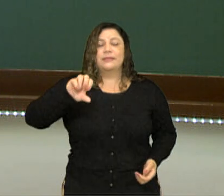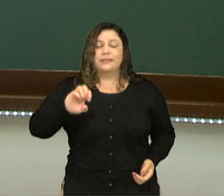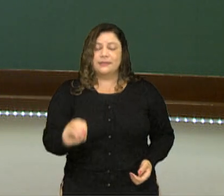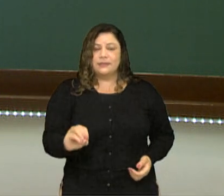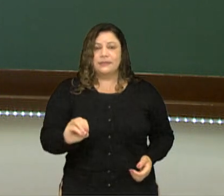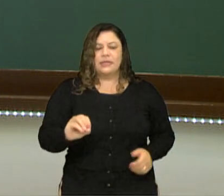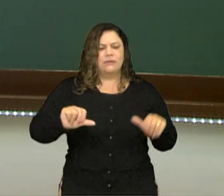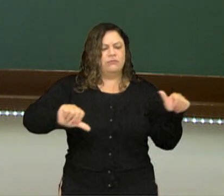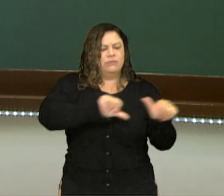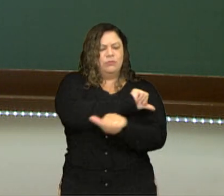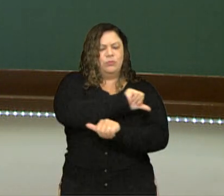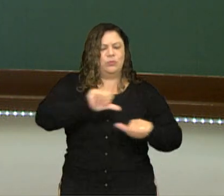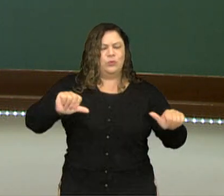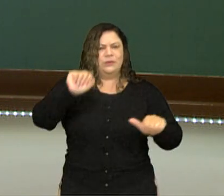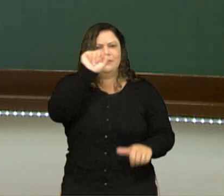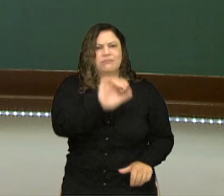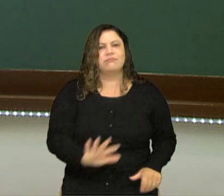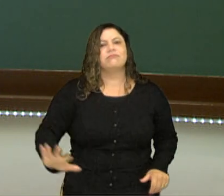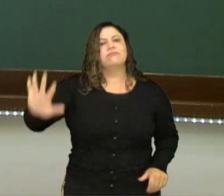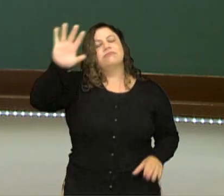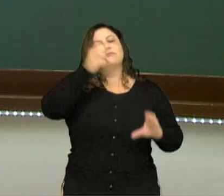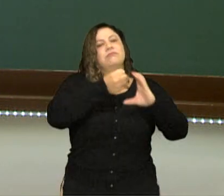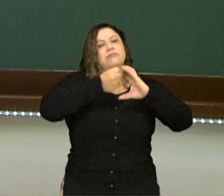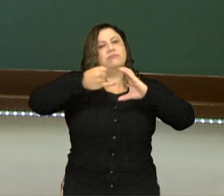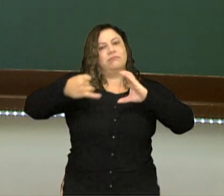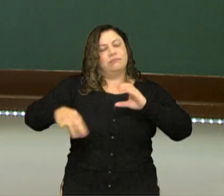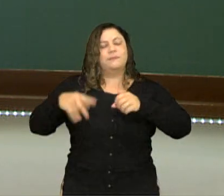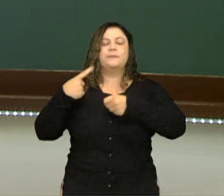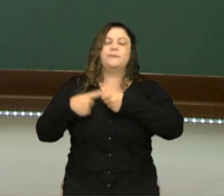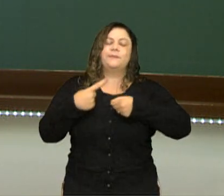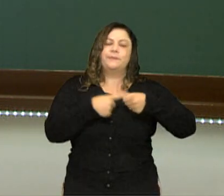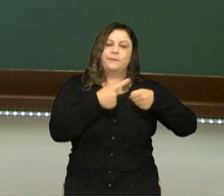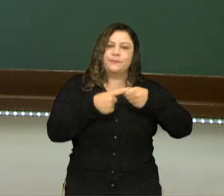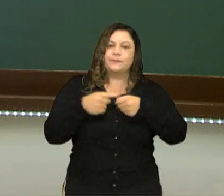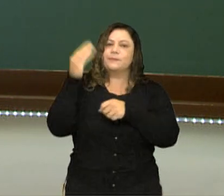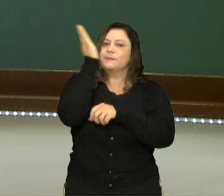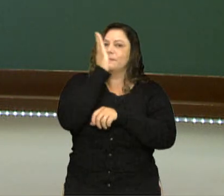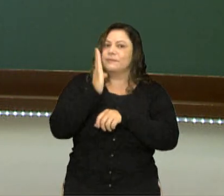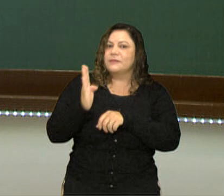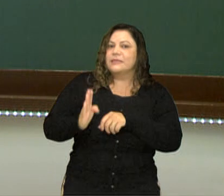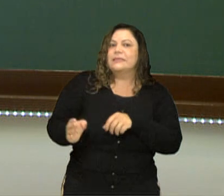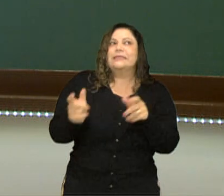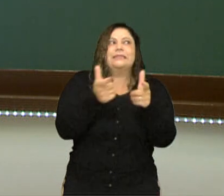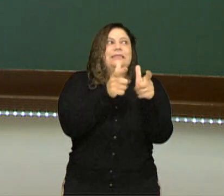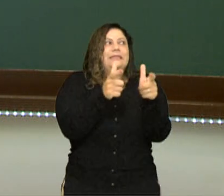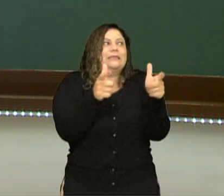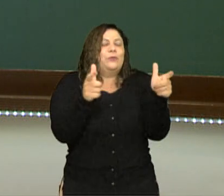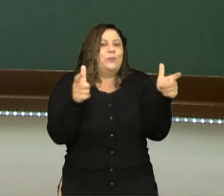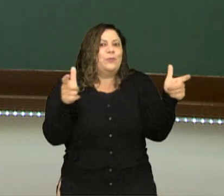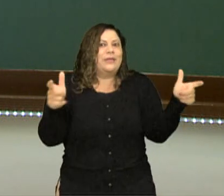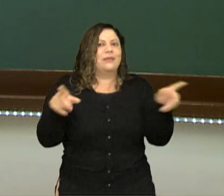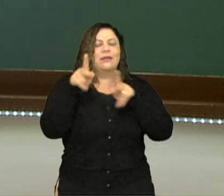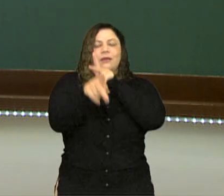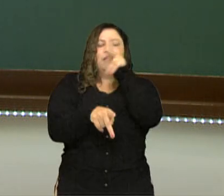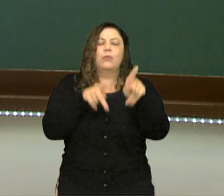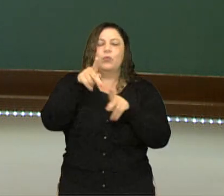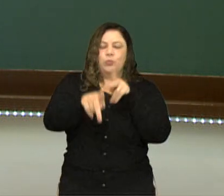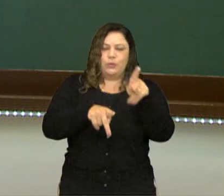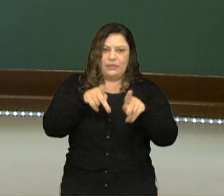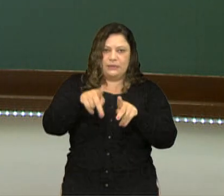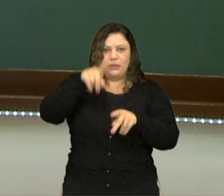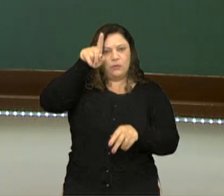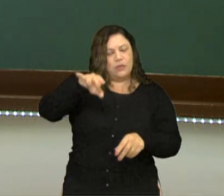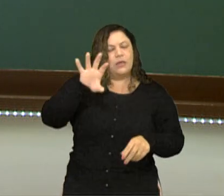de cenário nessas características das cidades brasileiras que vão aumentar muito em termos de população. E é isso que